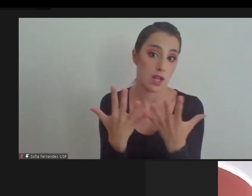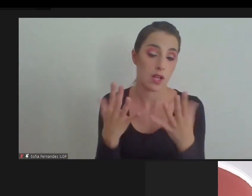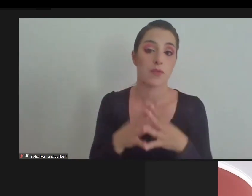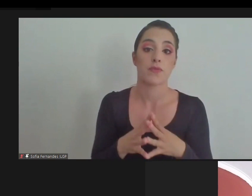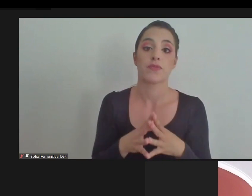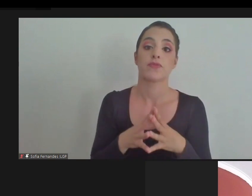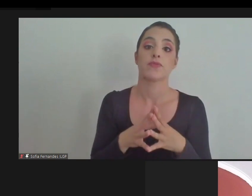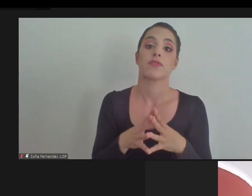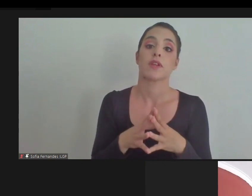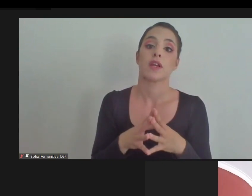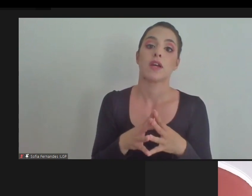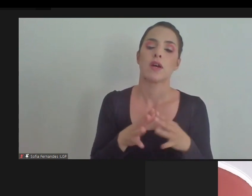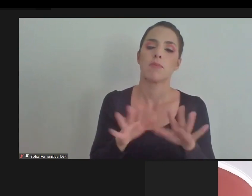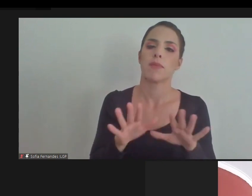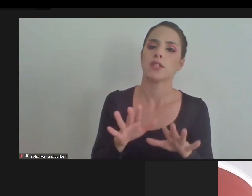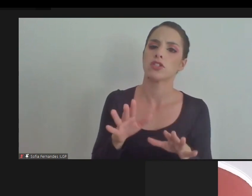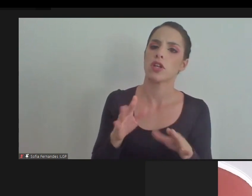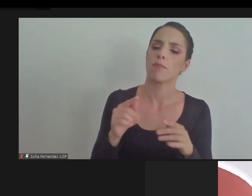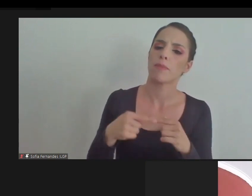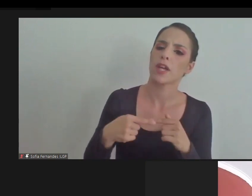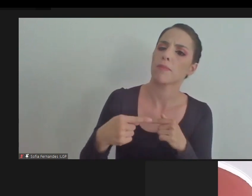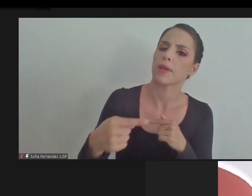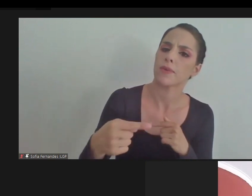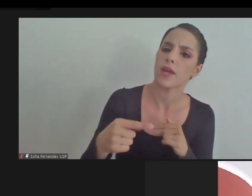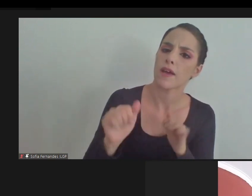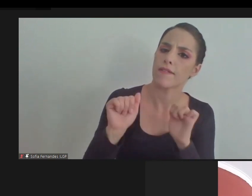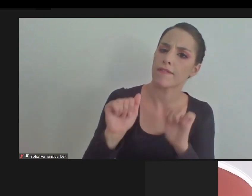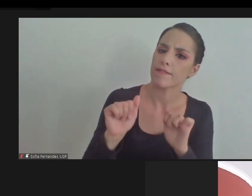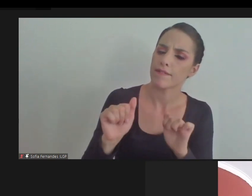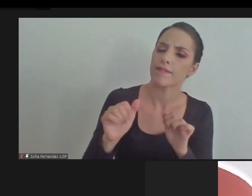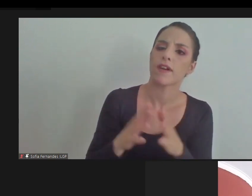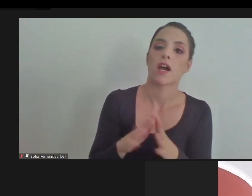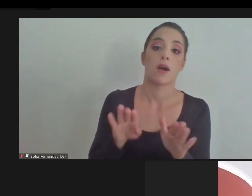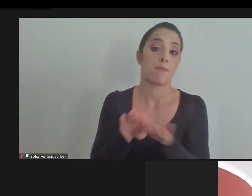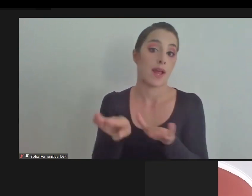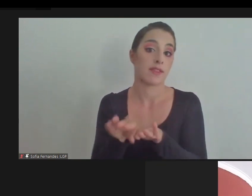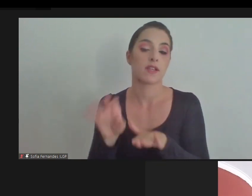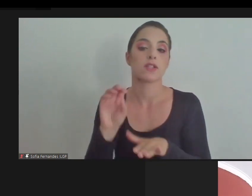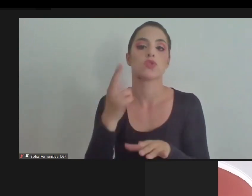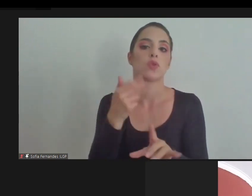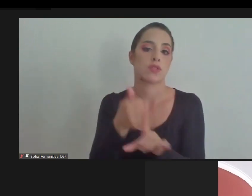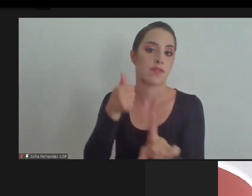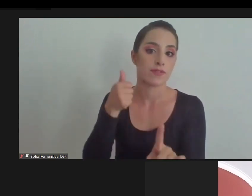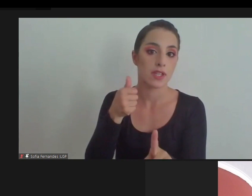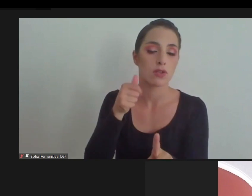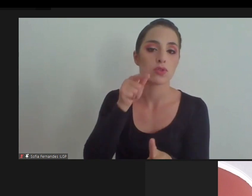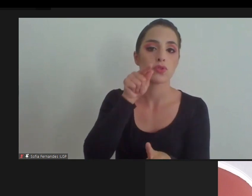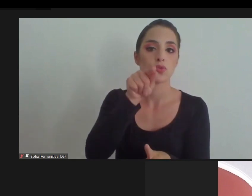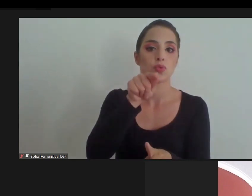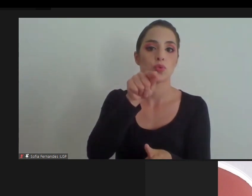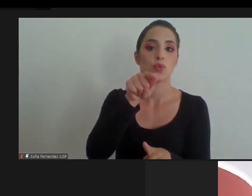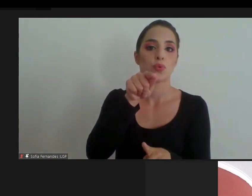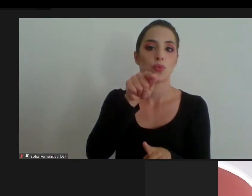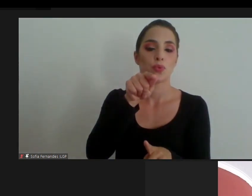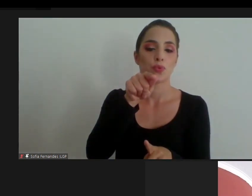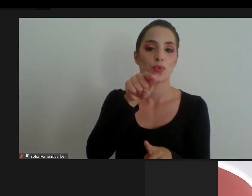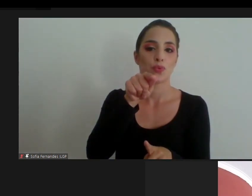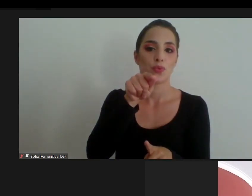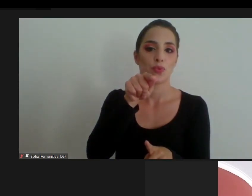Dmitília, mas no dia-a-dia, que práticas ou que desafios, que dificuldades é